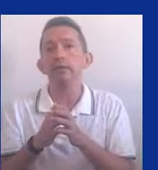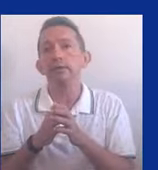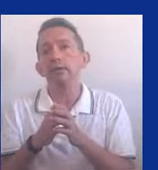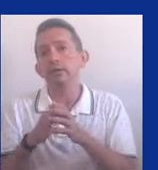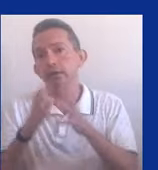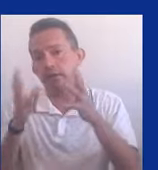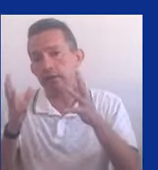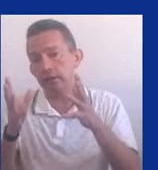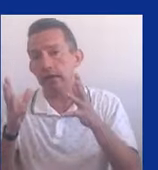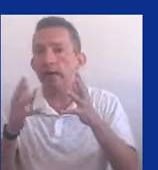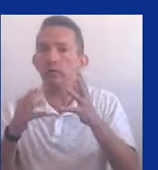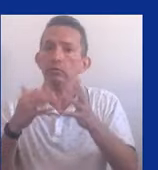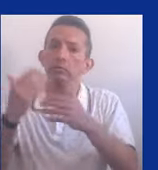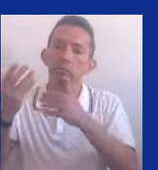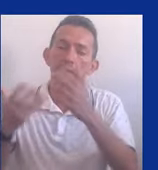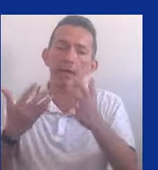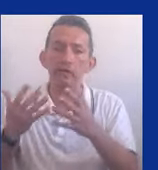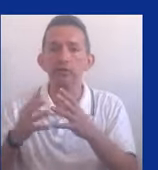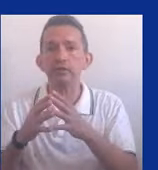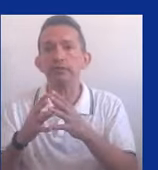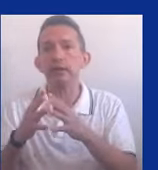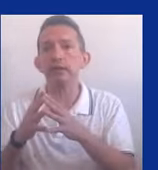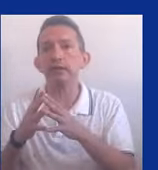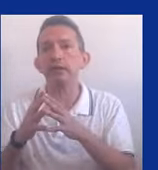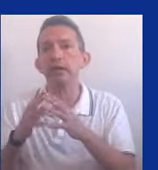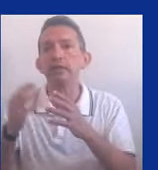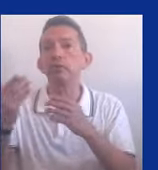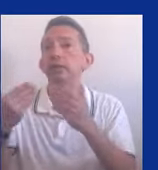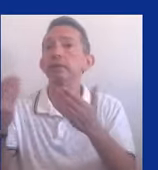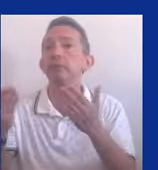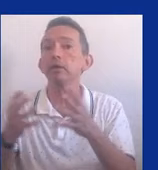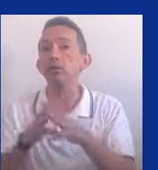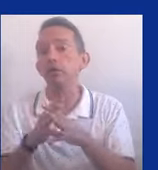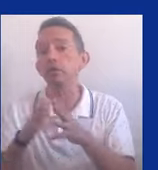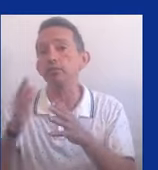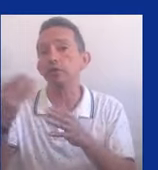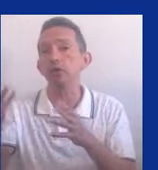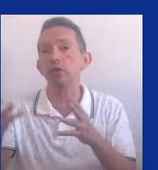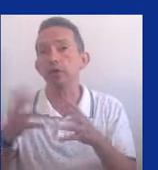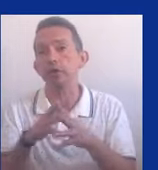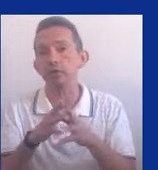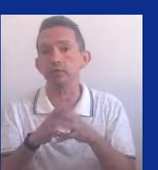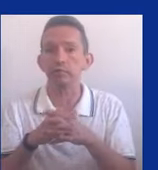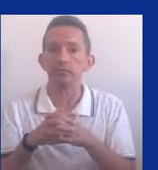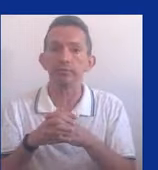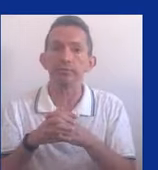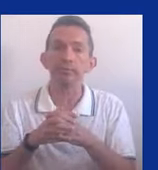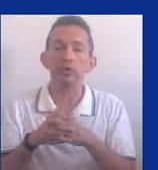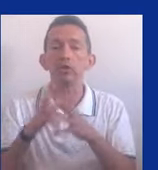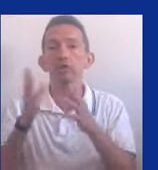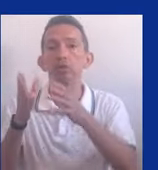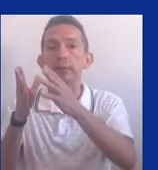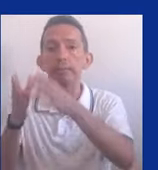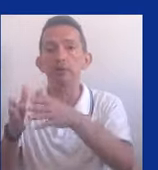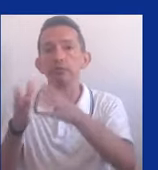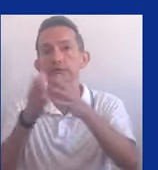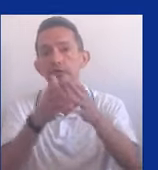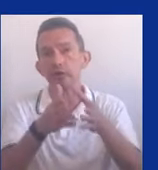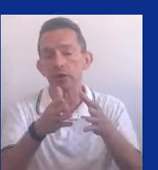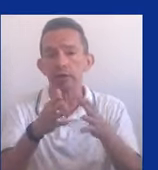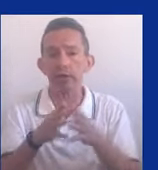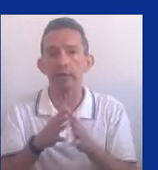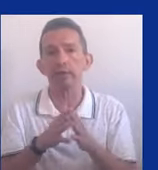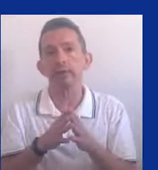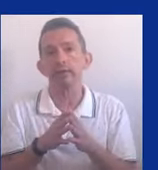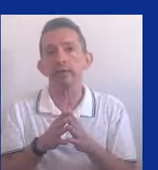tá? E, claro, no caso aí você vai relacionar também com alguns micro-organismos. Que a gente estuda plástico como se